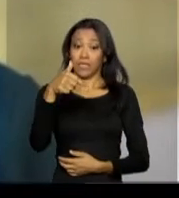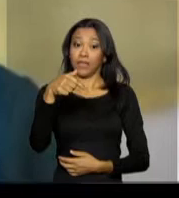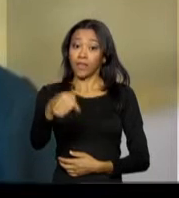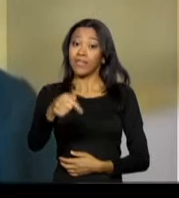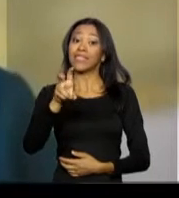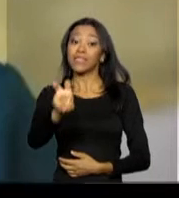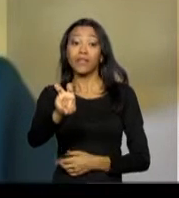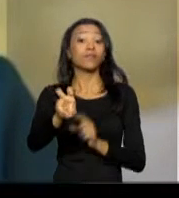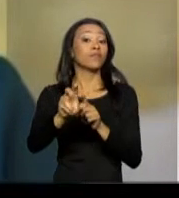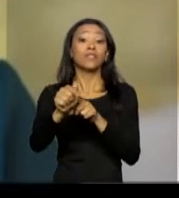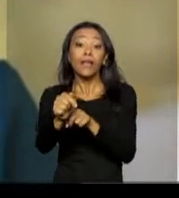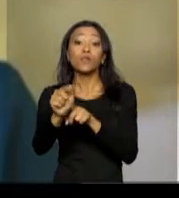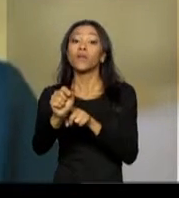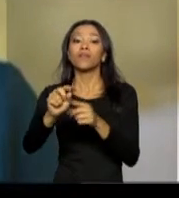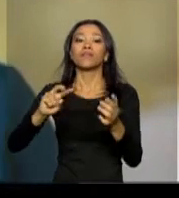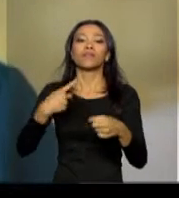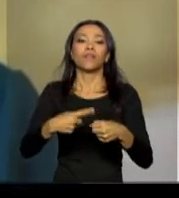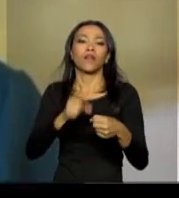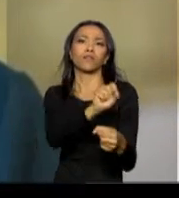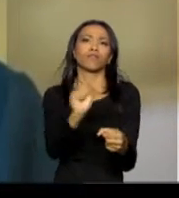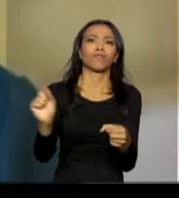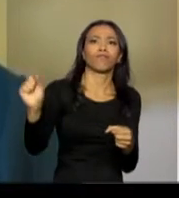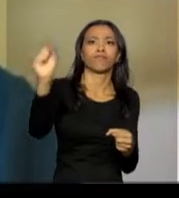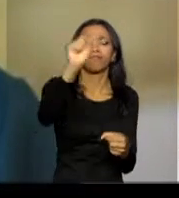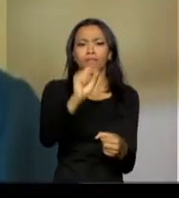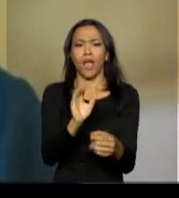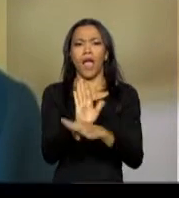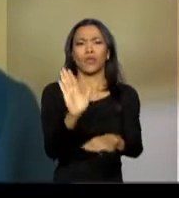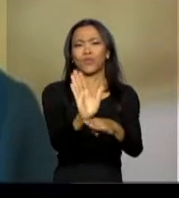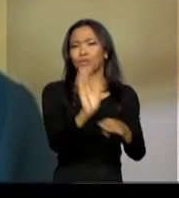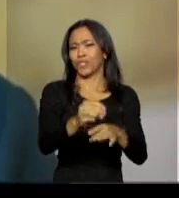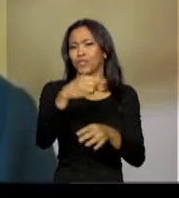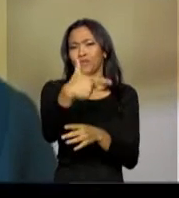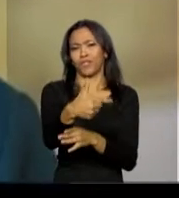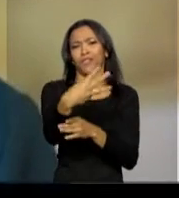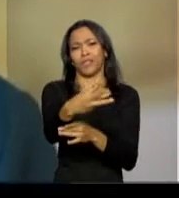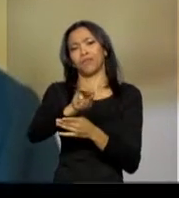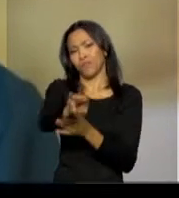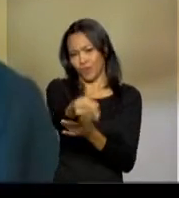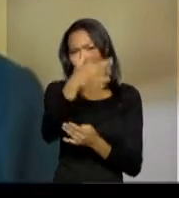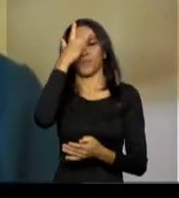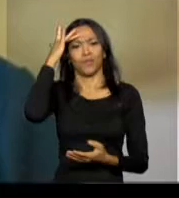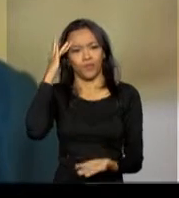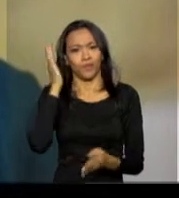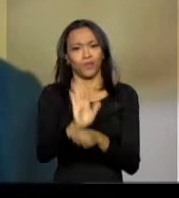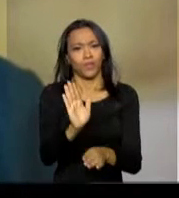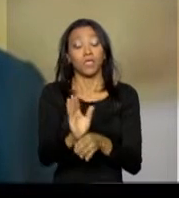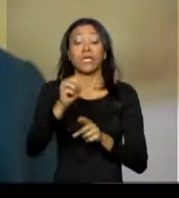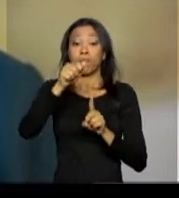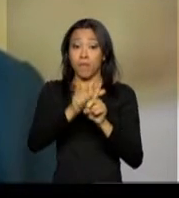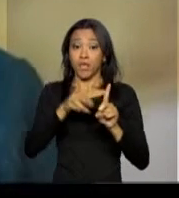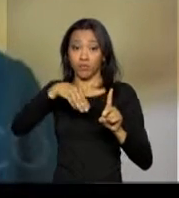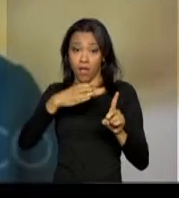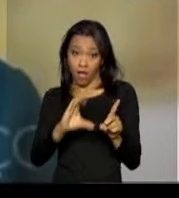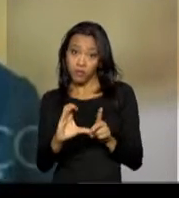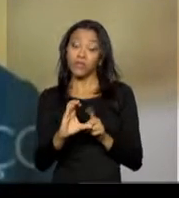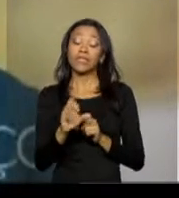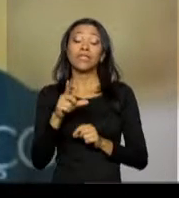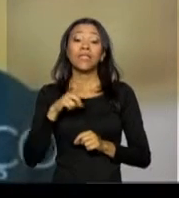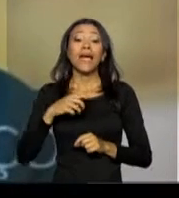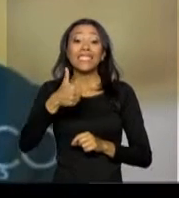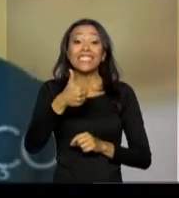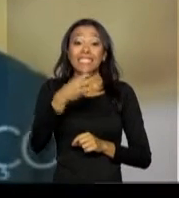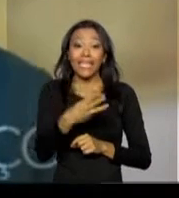2.177 cidades, beneficiando cerca de 23 milhões de pessoas. Em março, serão 13